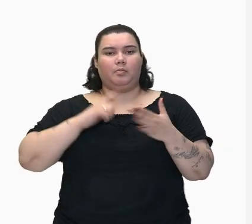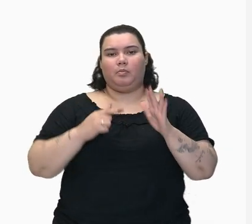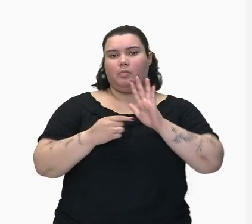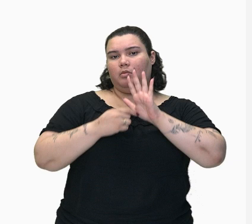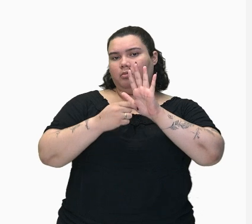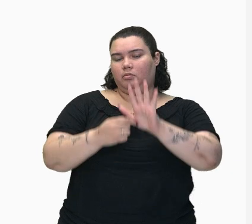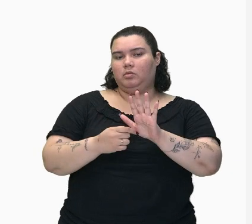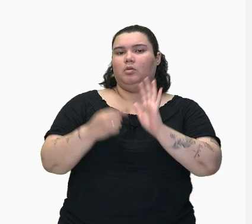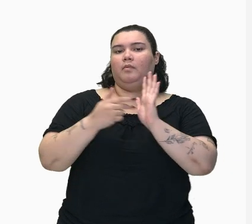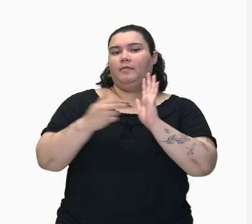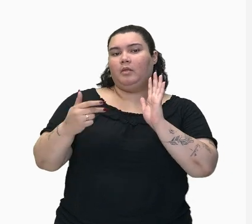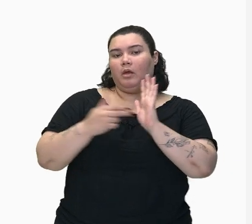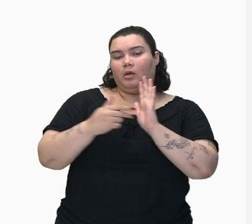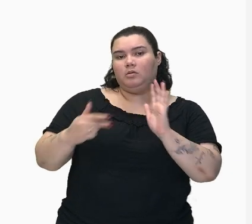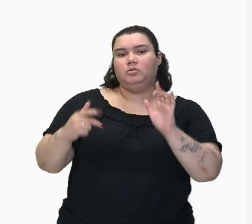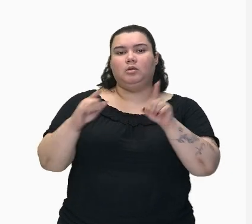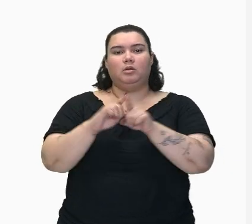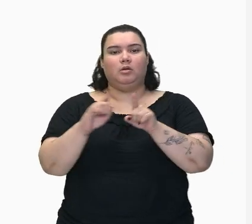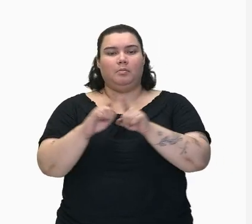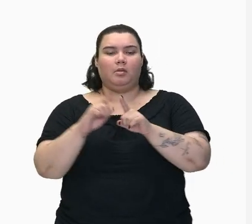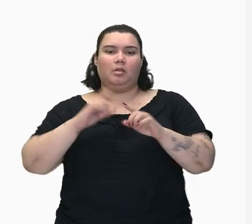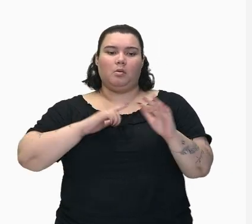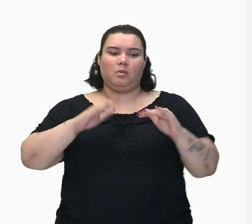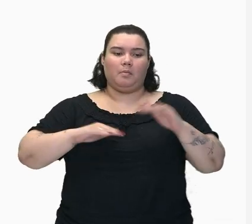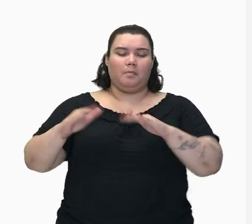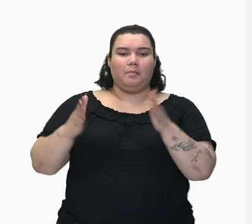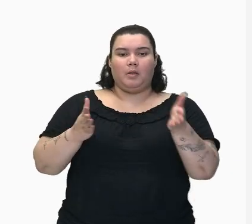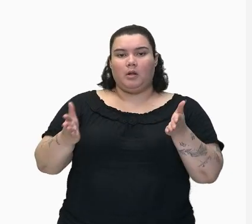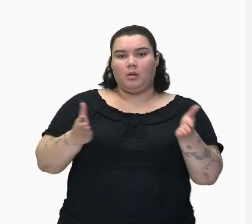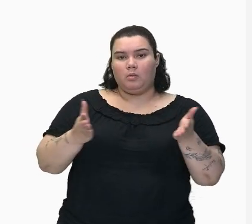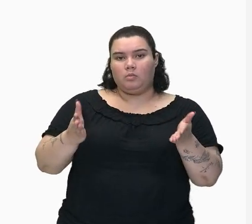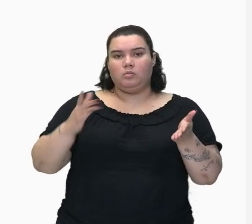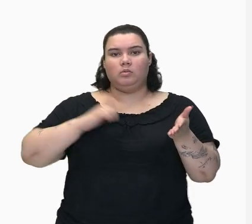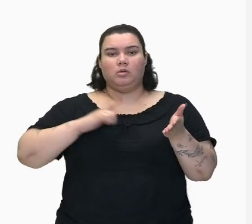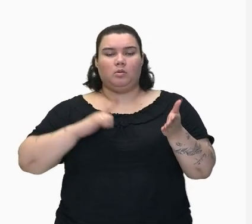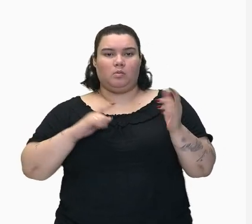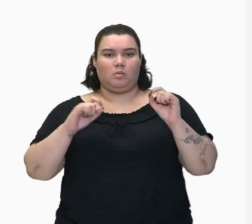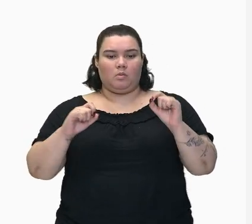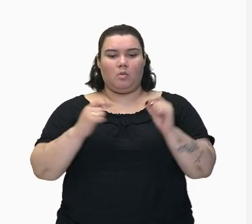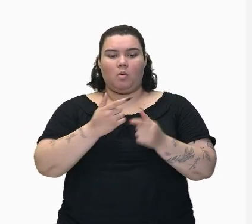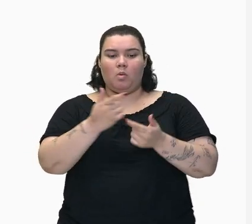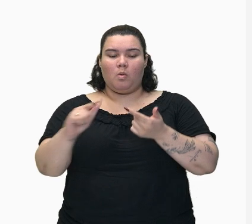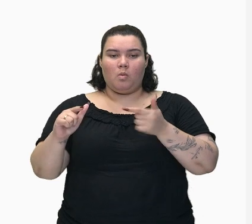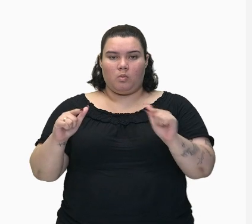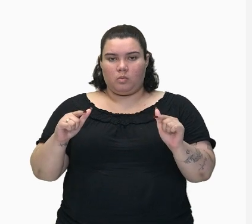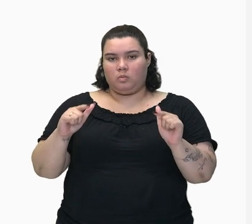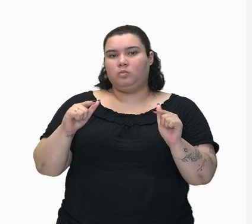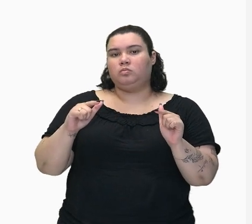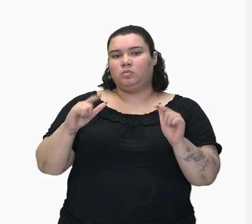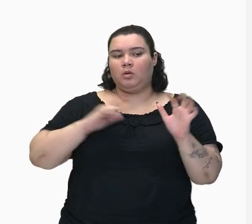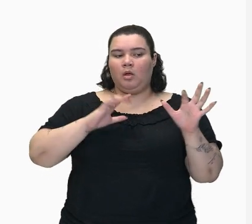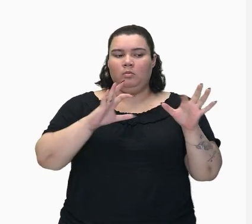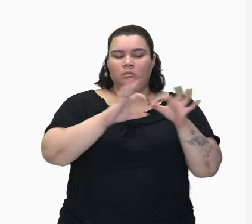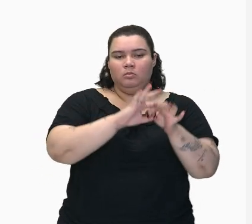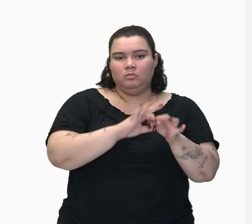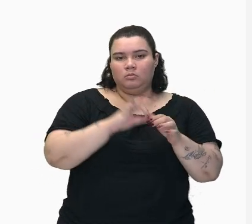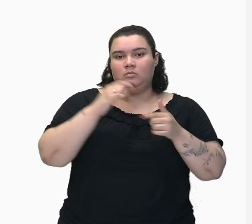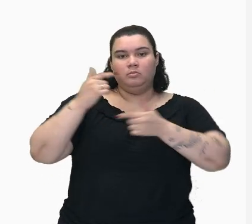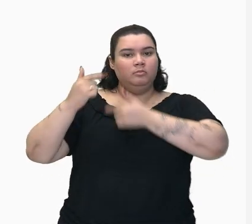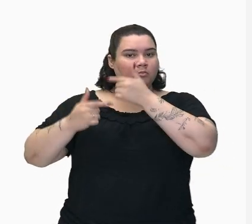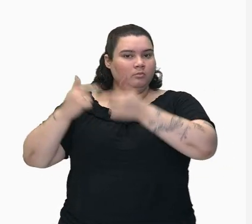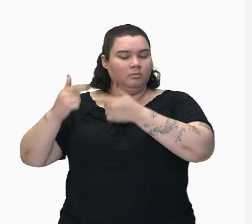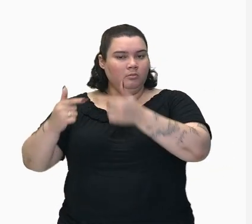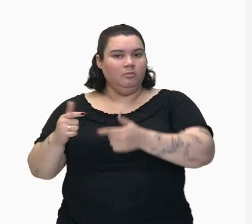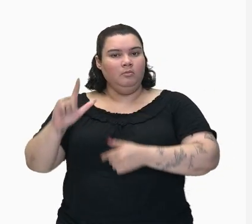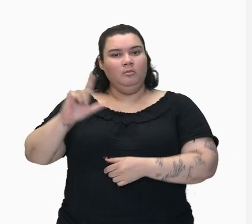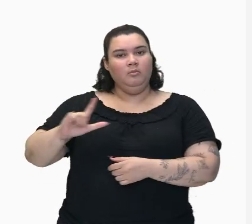trazem inovação e, em determinados momentos, que eles inovam, em outros eles estão ainda ligados a uma tradição